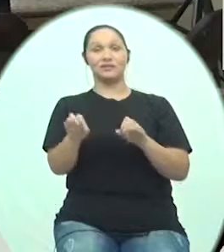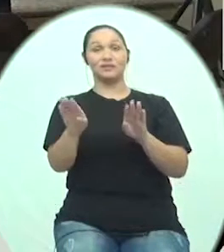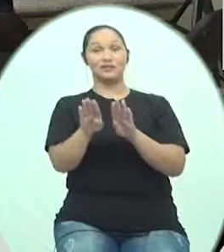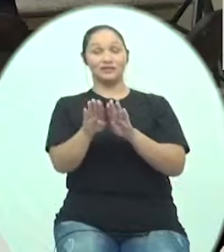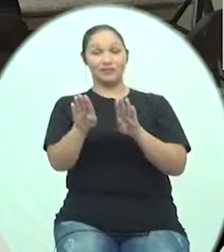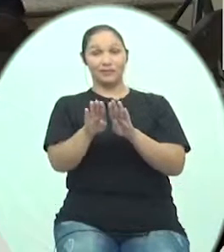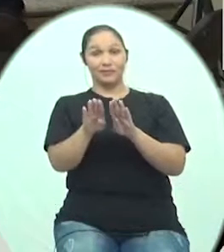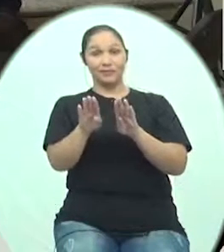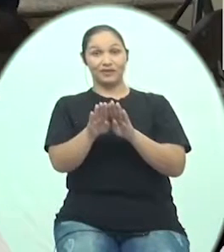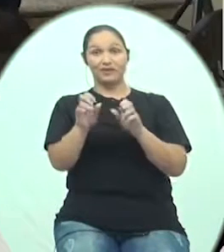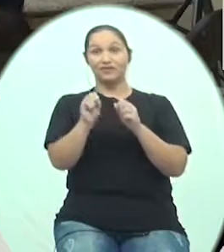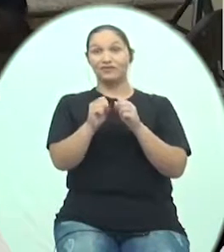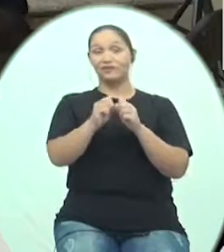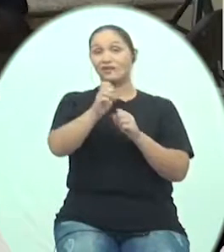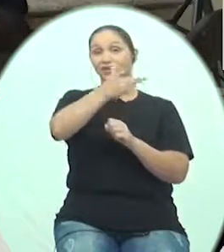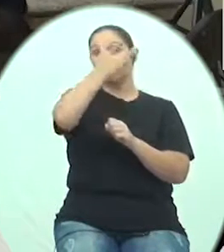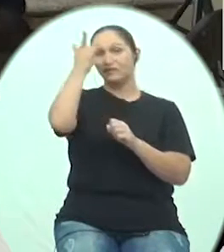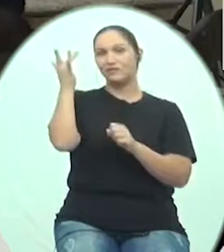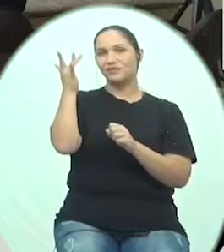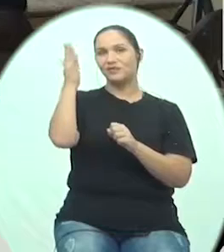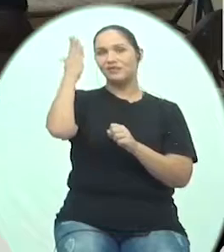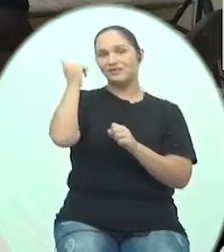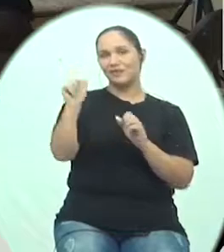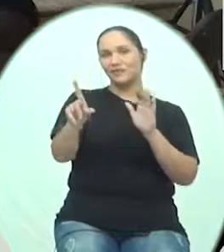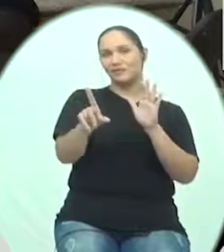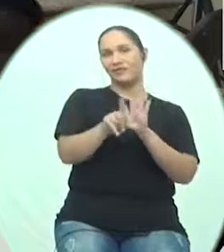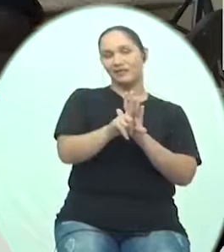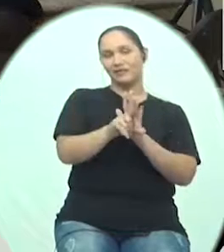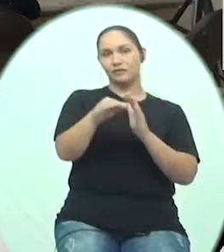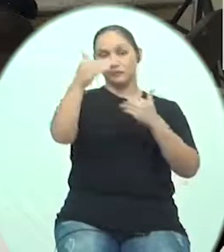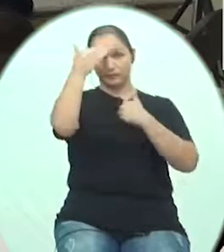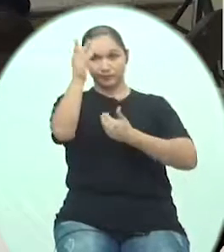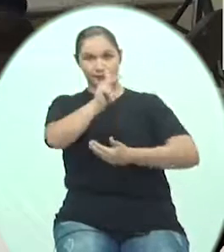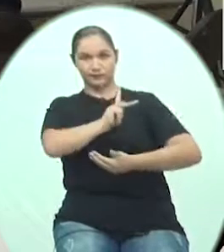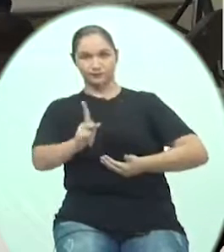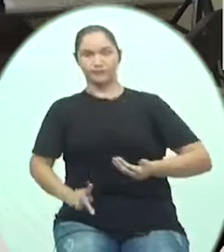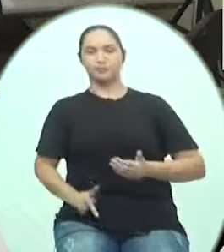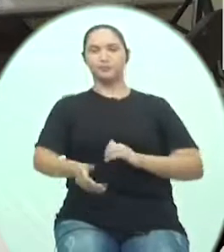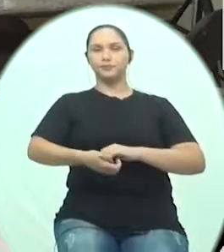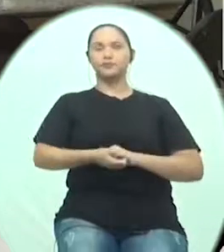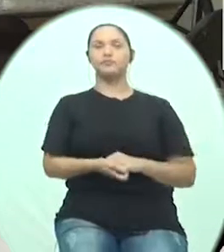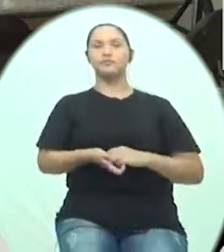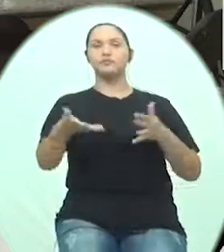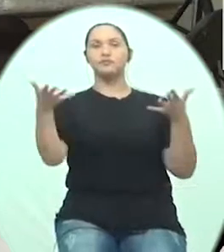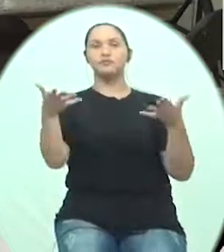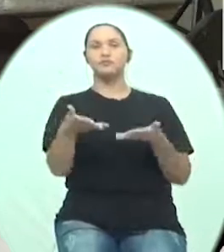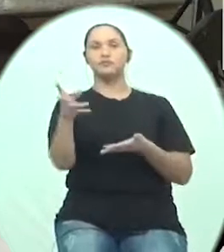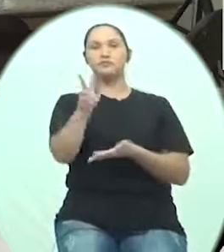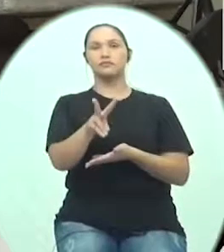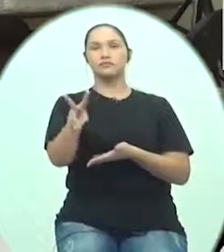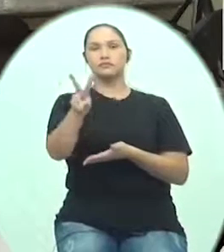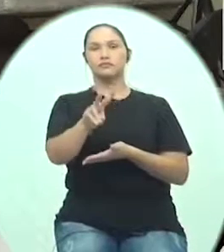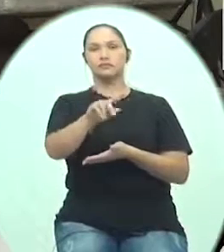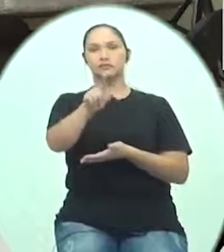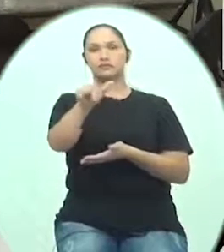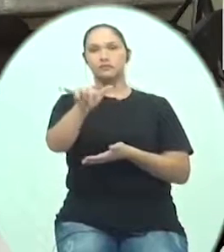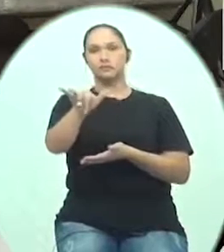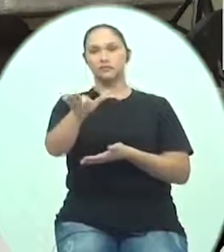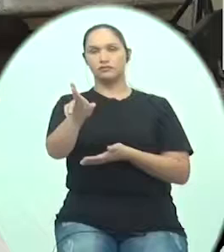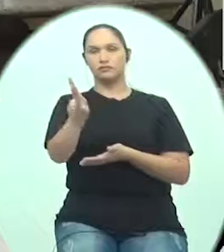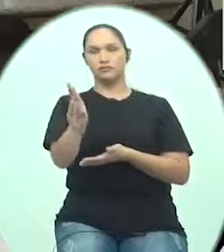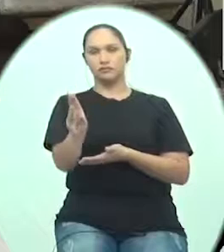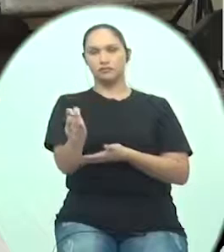o conhecimento à nossa população de crici Muito obrigado senhor presidente com a palavra o vereador zairo